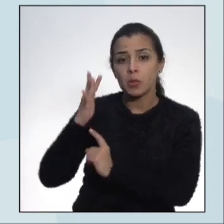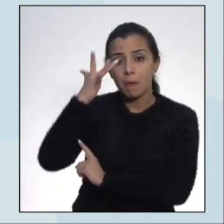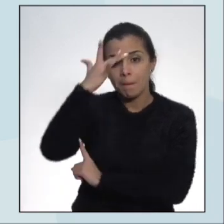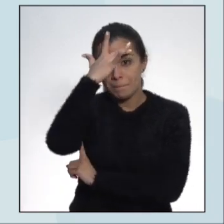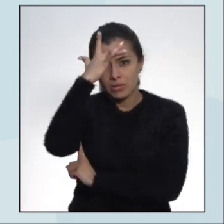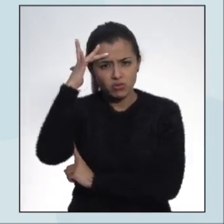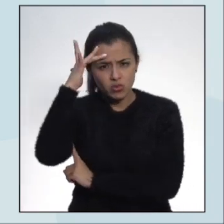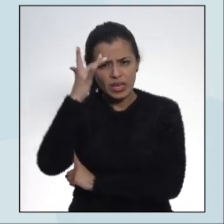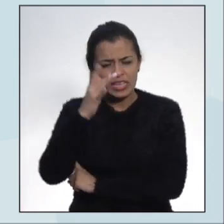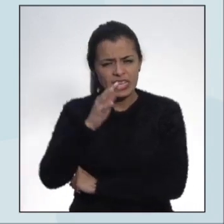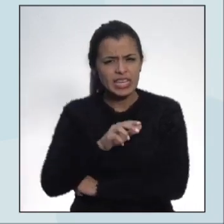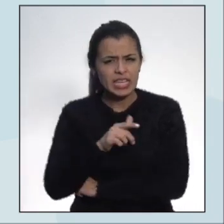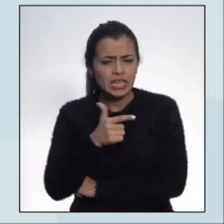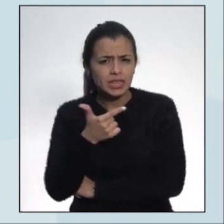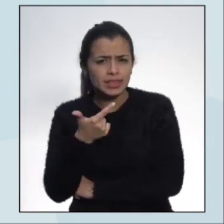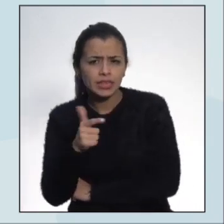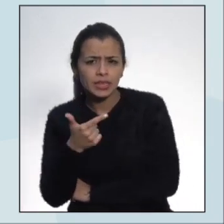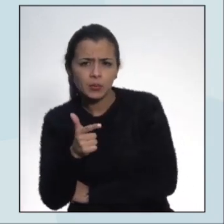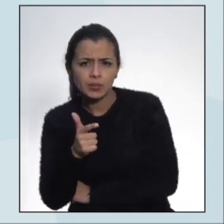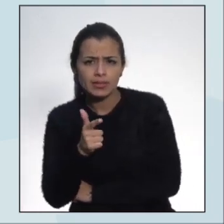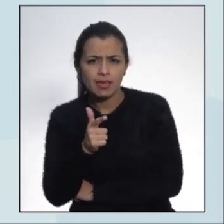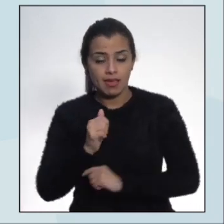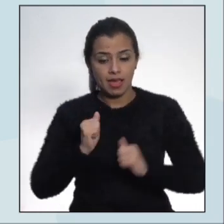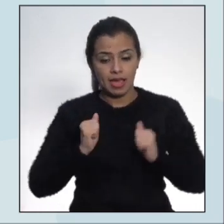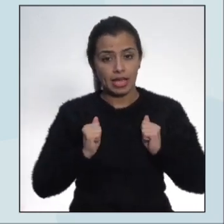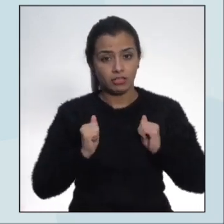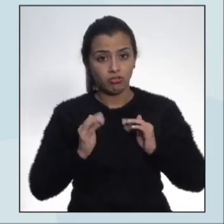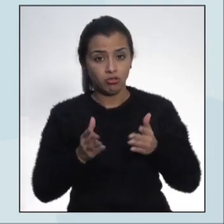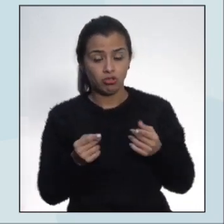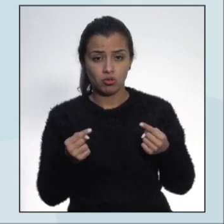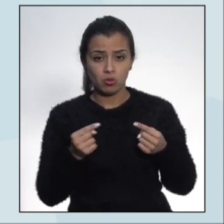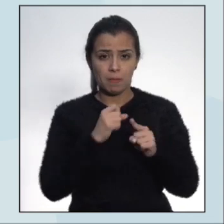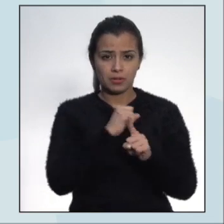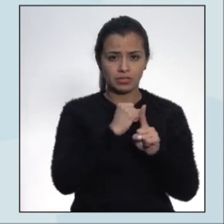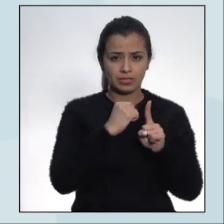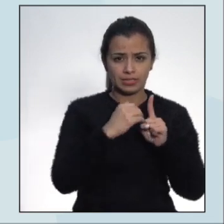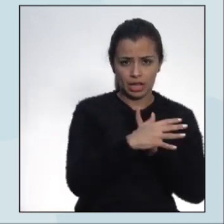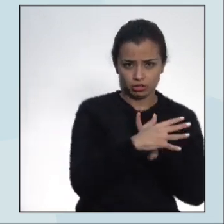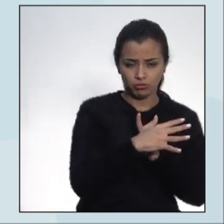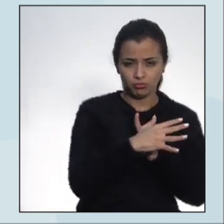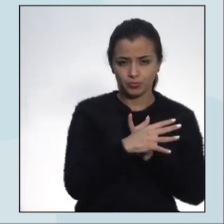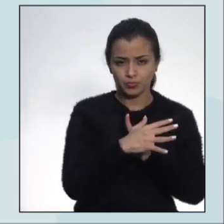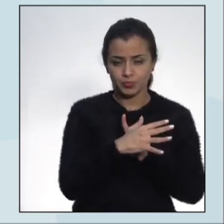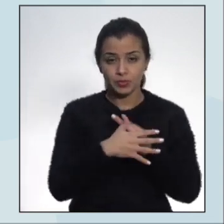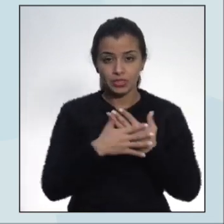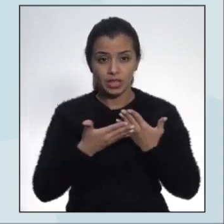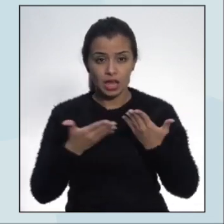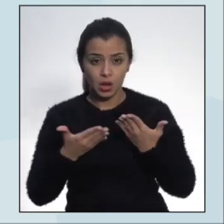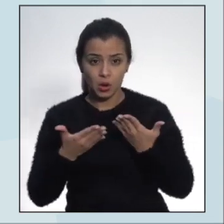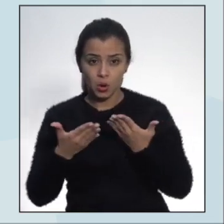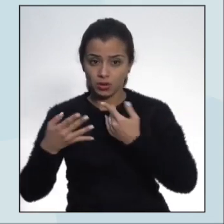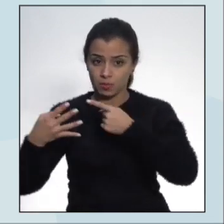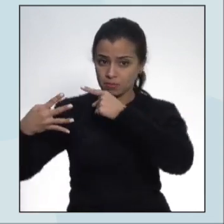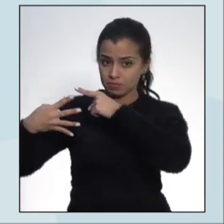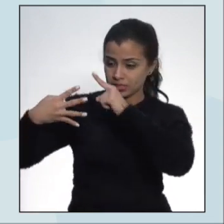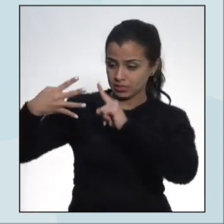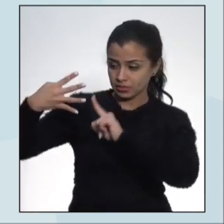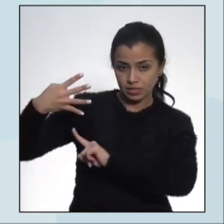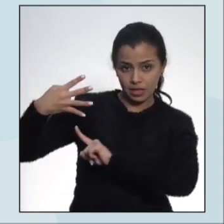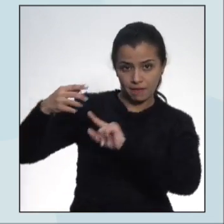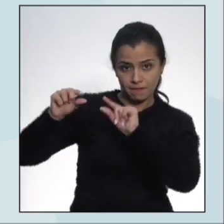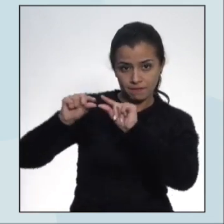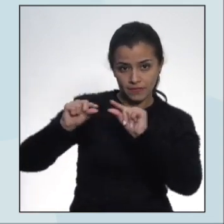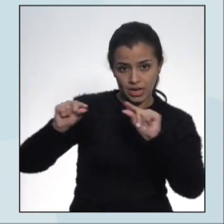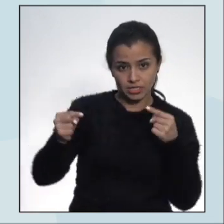aos valores sociais e éticos esperados, né? Frases que demonstram essa ideia de impunidade do monólogo que eu acabei de ler para vocês.